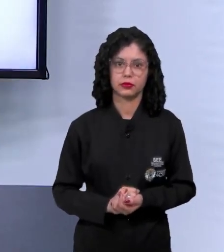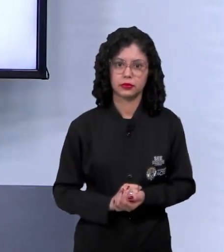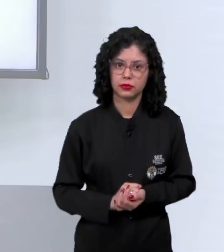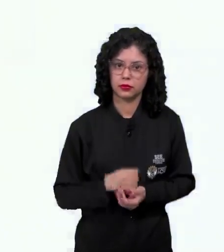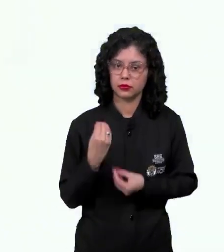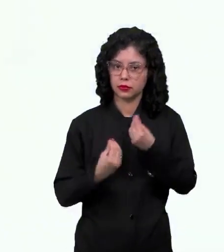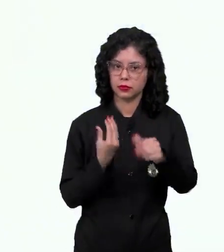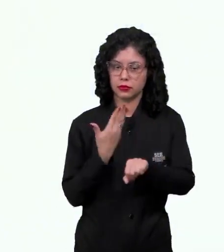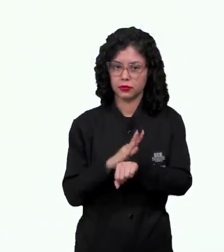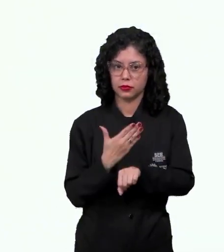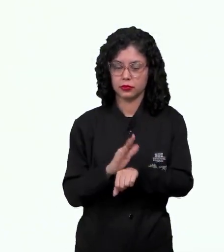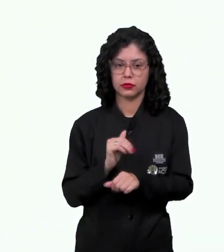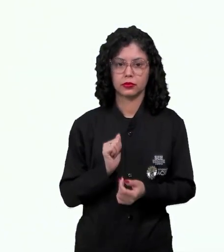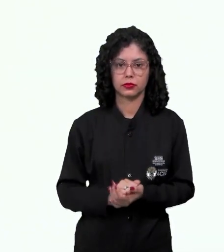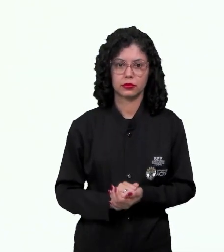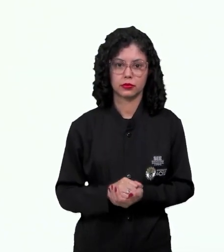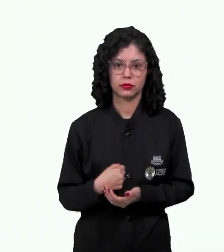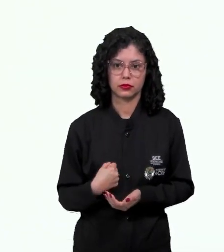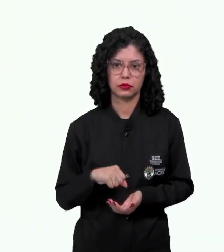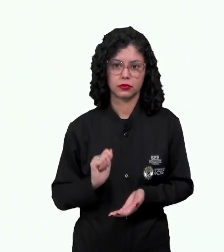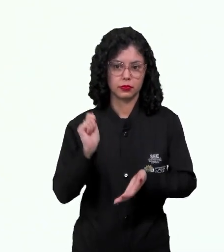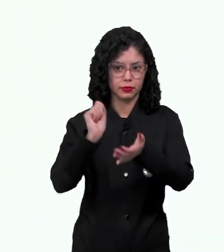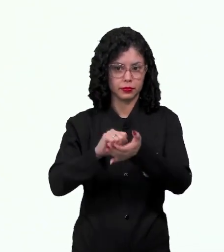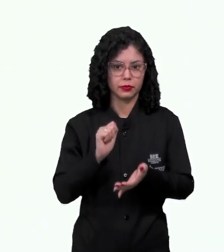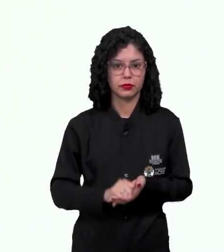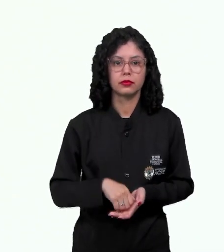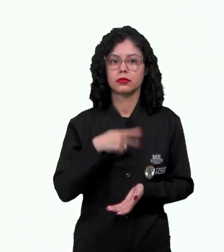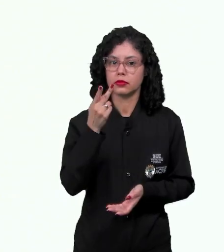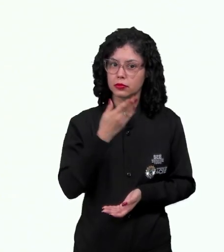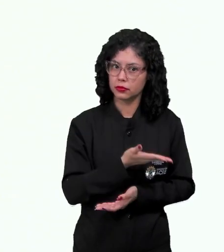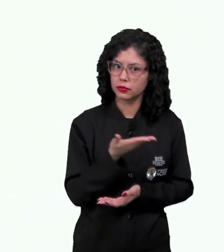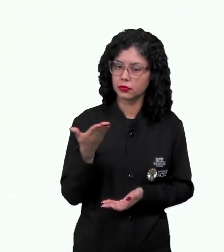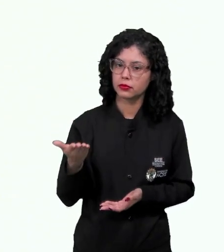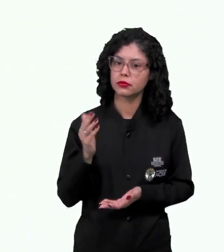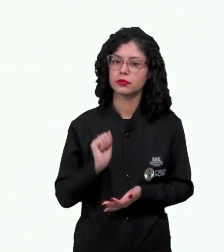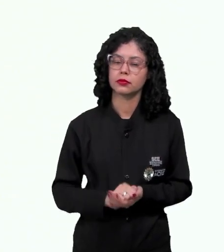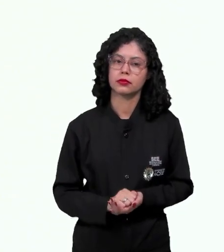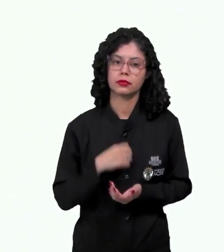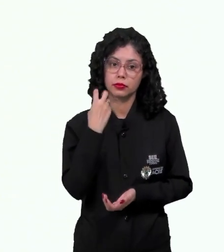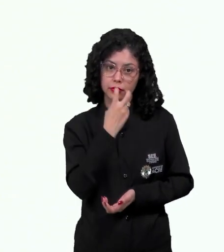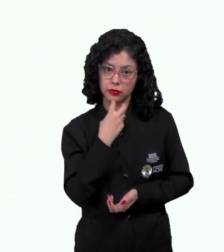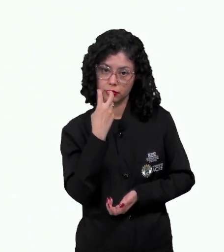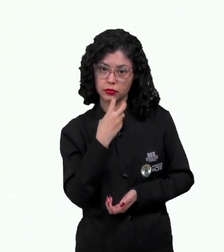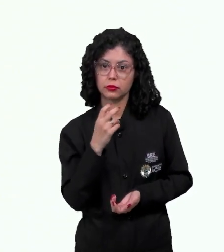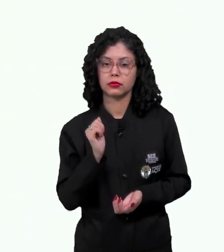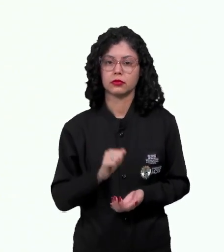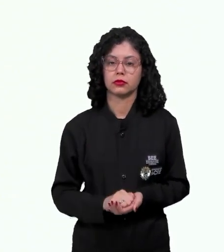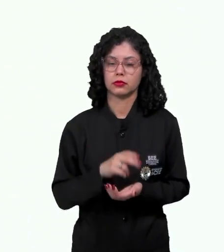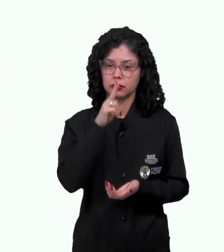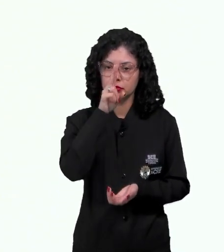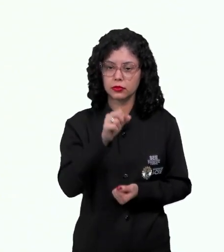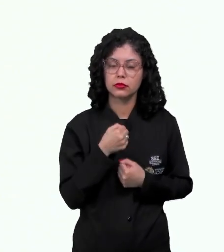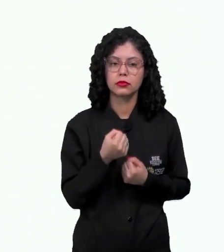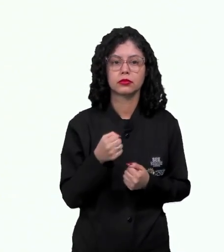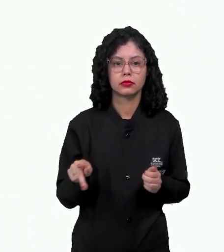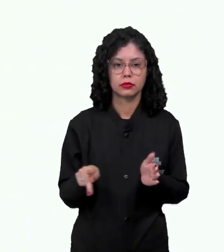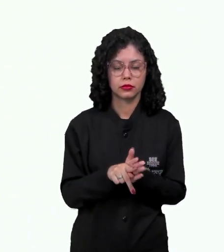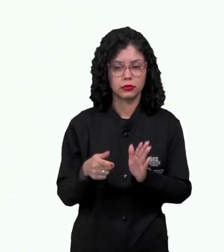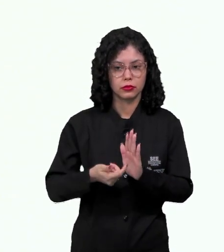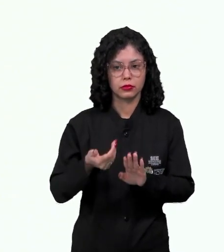Agora, como essas práticas elas são registradas? Eu falei para vocês que a oralidade era bem forte,